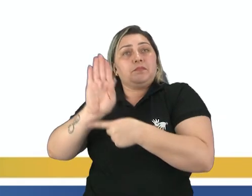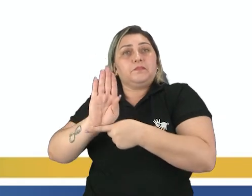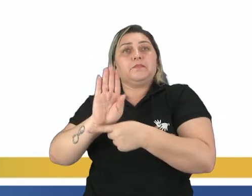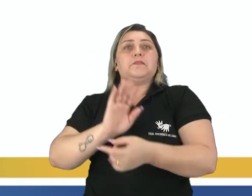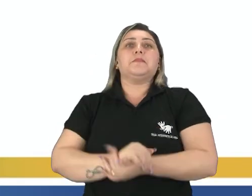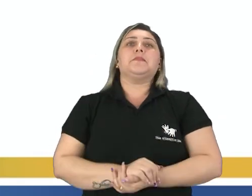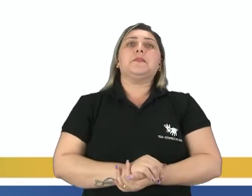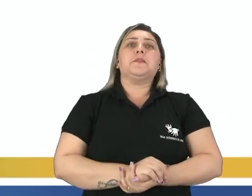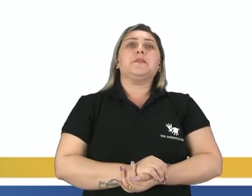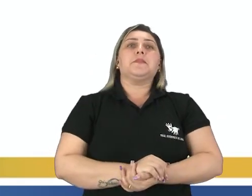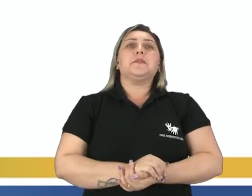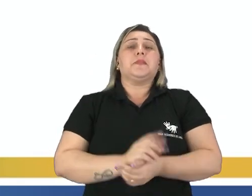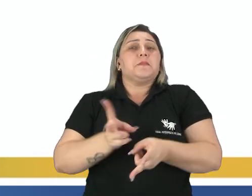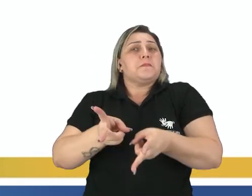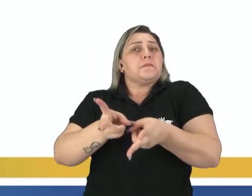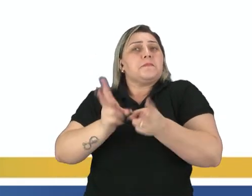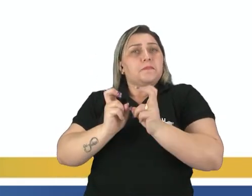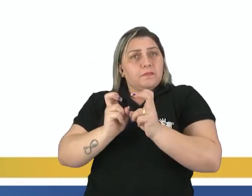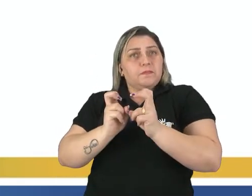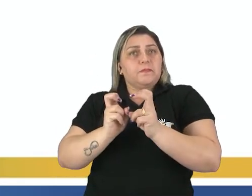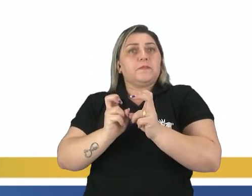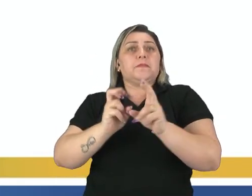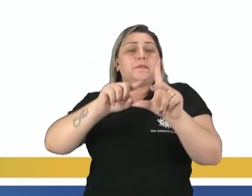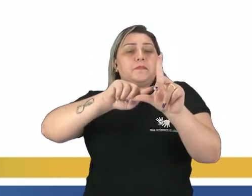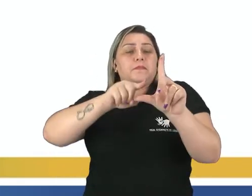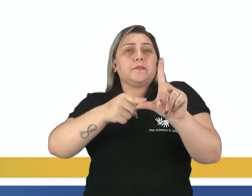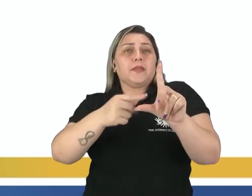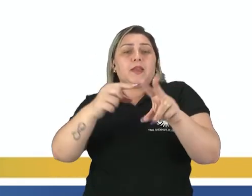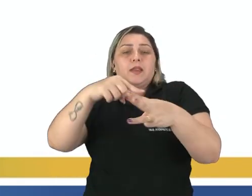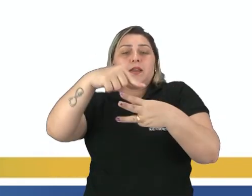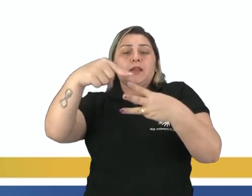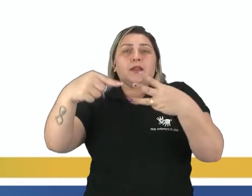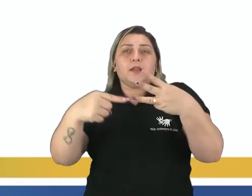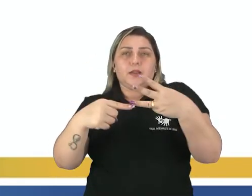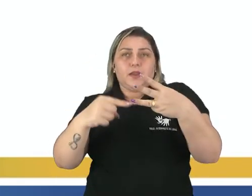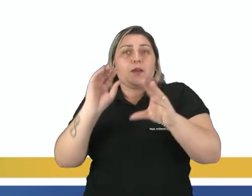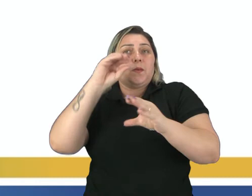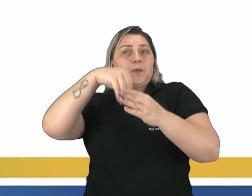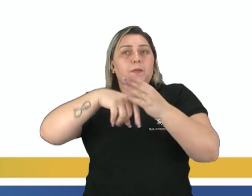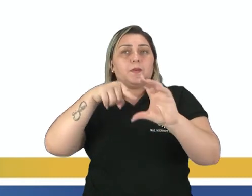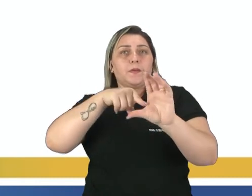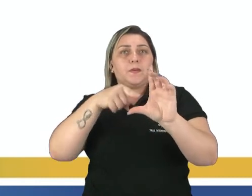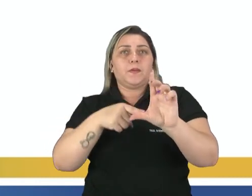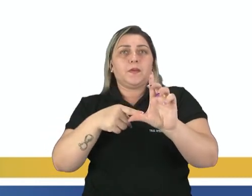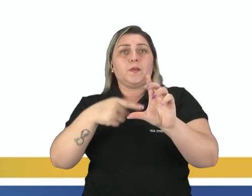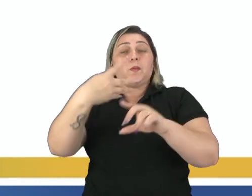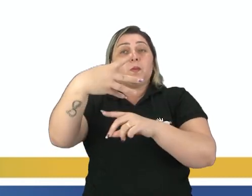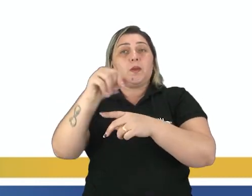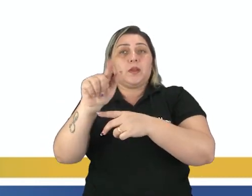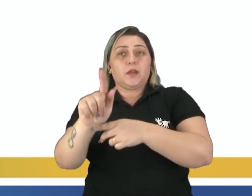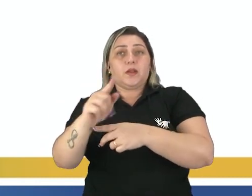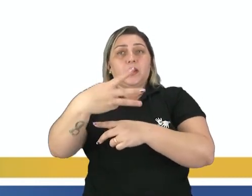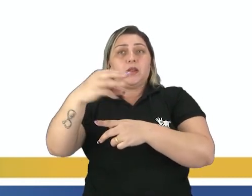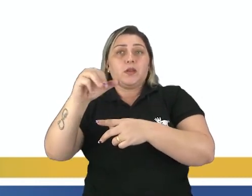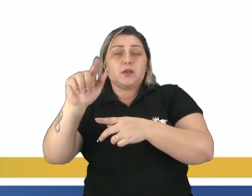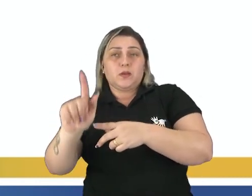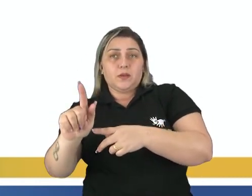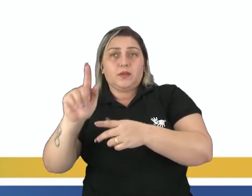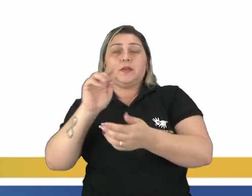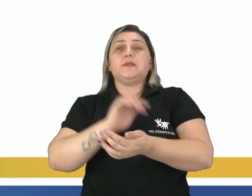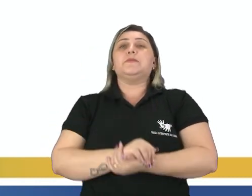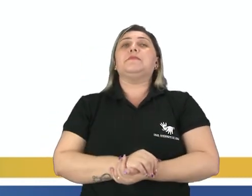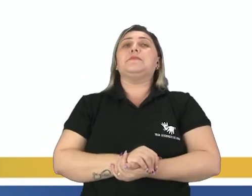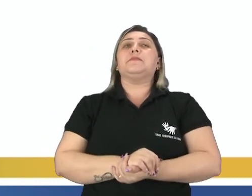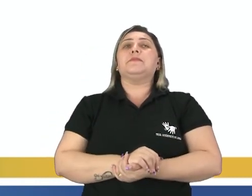Item B. Perceba que este triângulo apresenta 3 ângulos internos, o ângulo de 40 graus, de 30